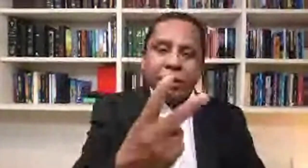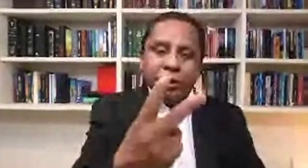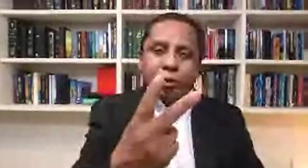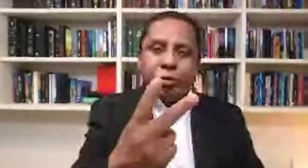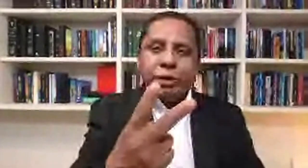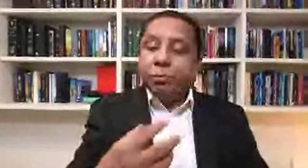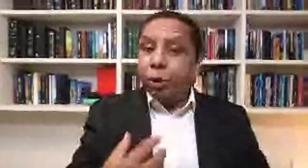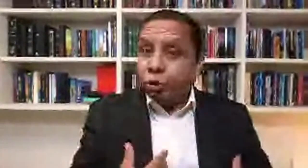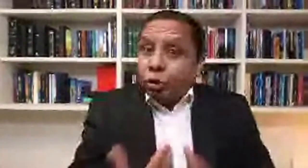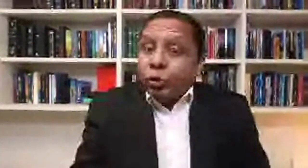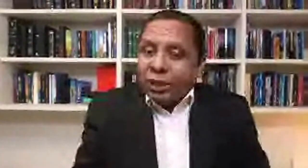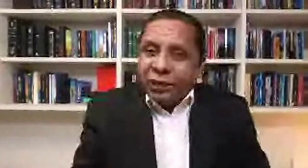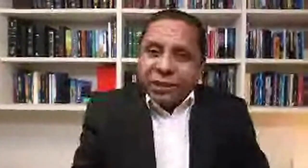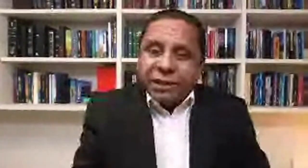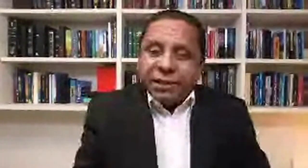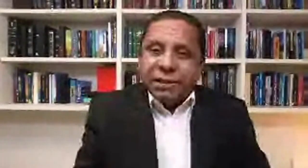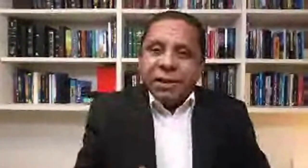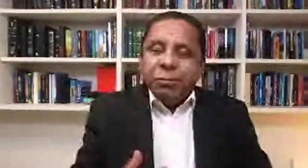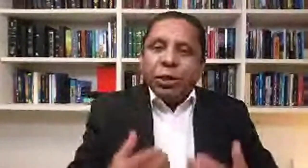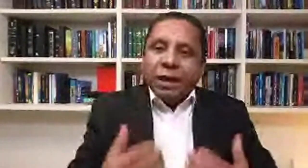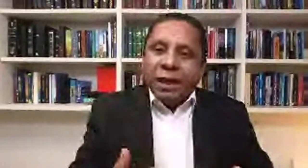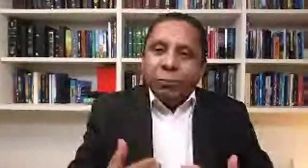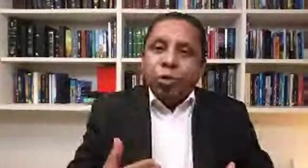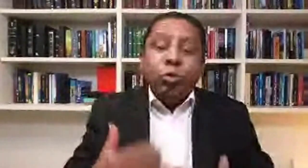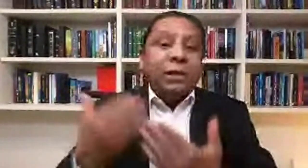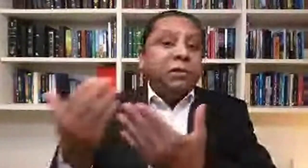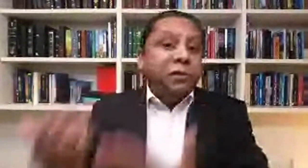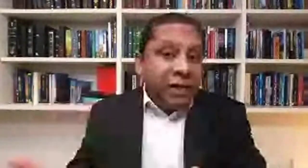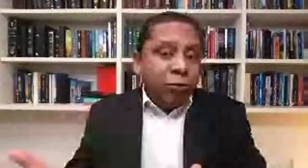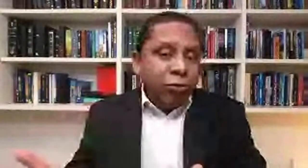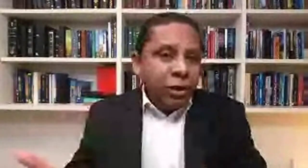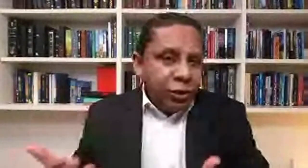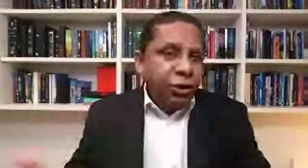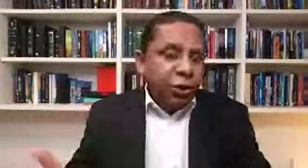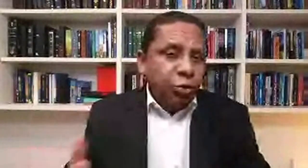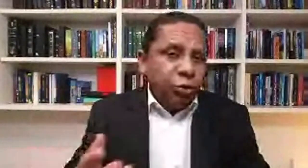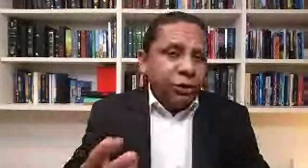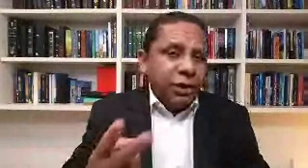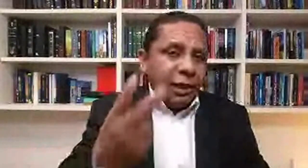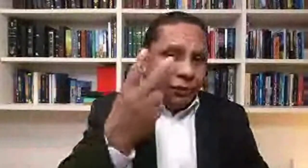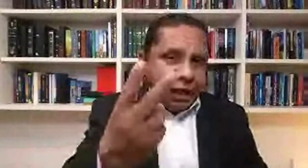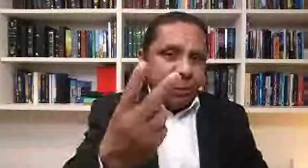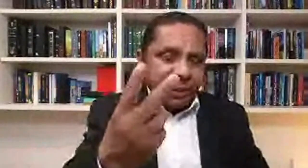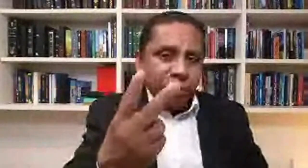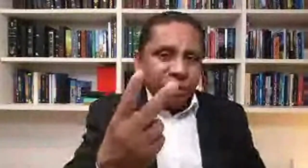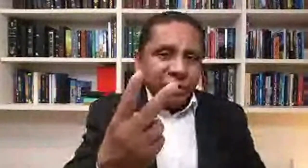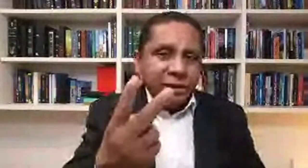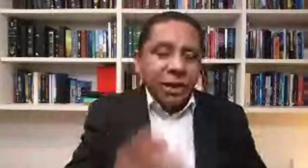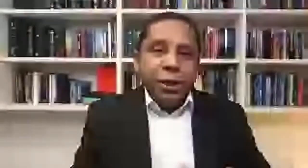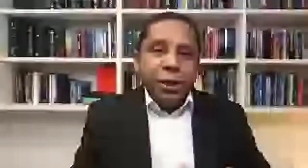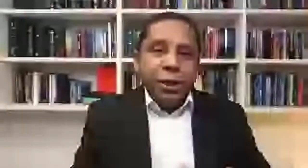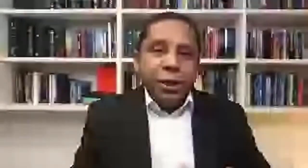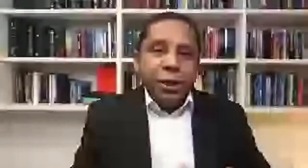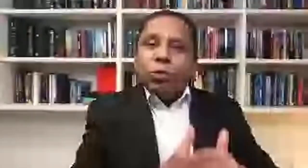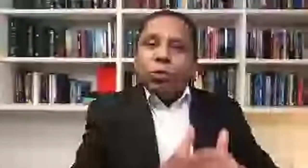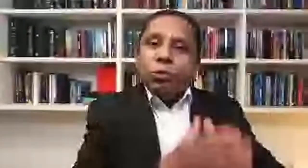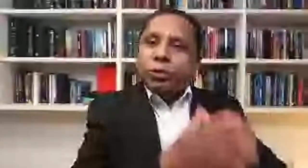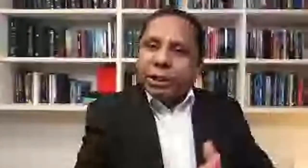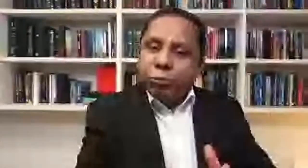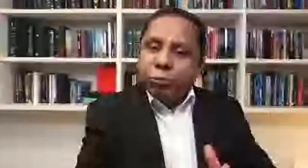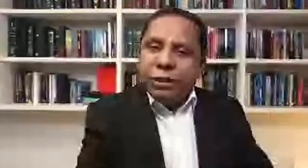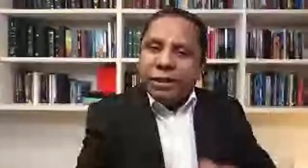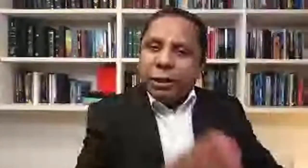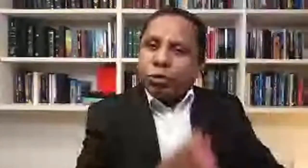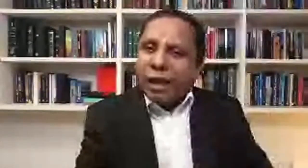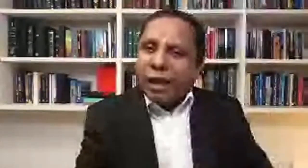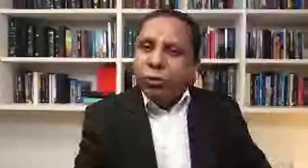segunda vinda de Jesus. Por isso, somos adventistas, porque cremos no advento de Jesus. Ele virá pela segunda vez. E continuamos guardando